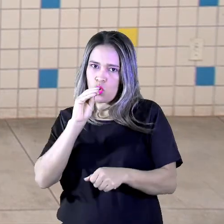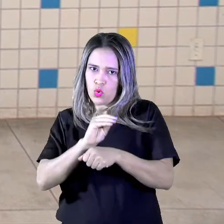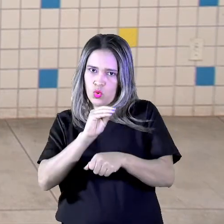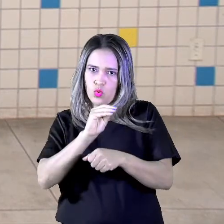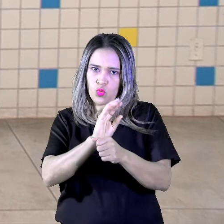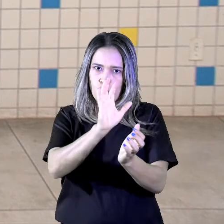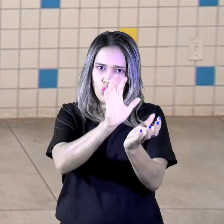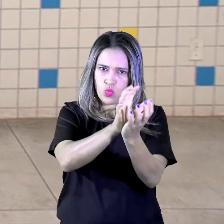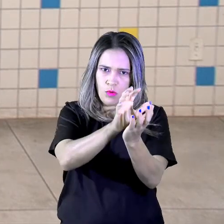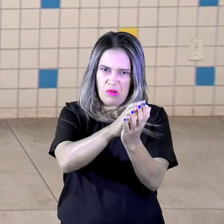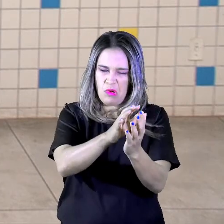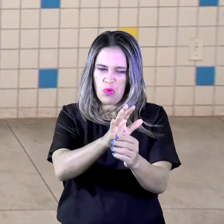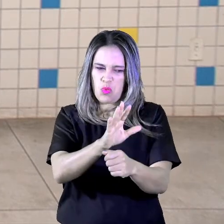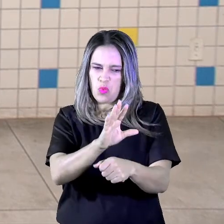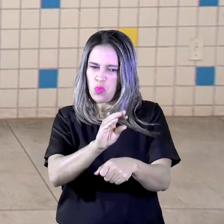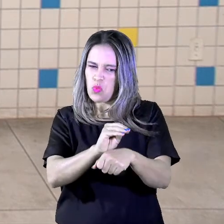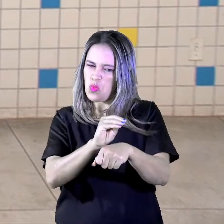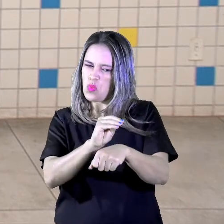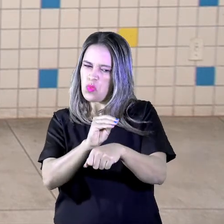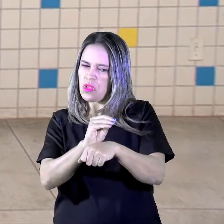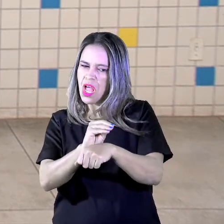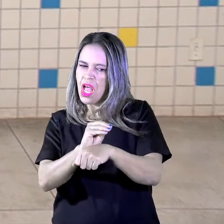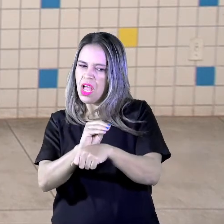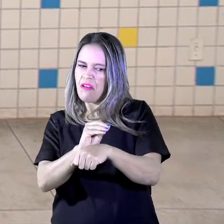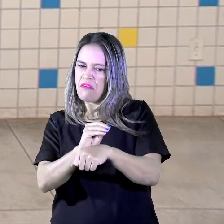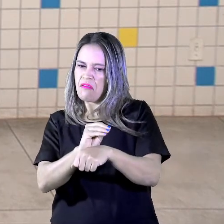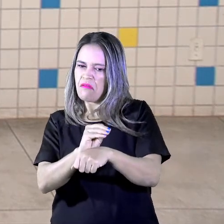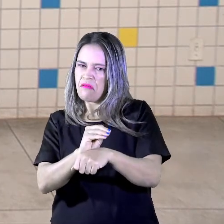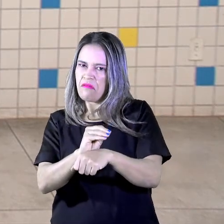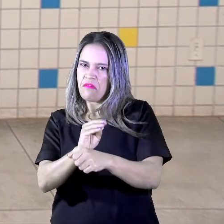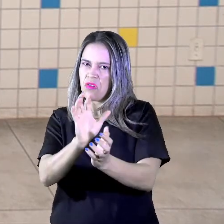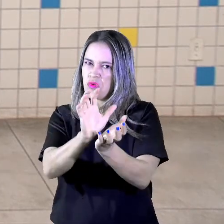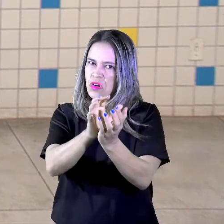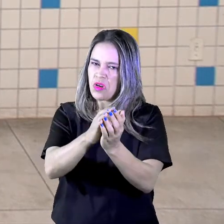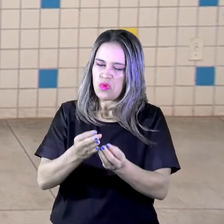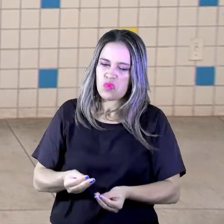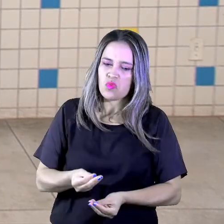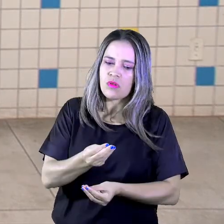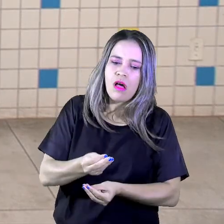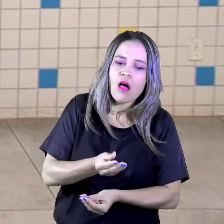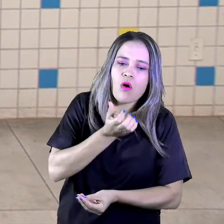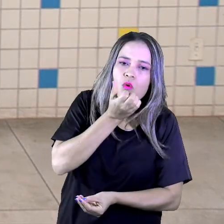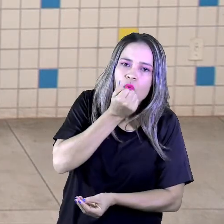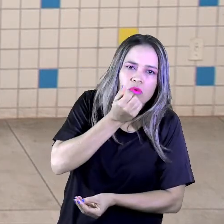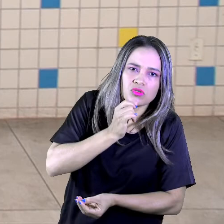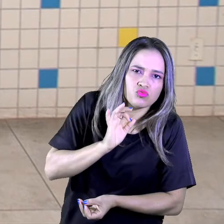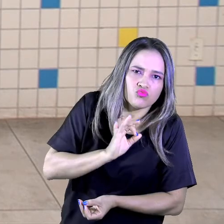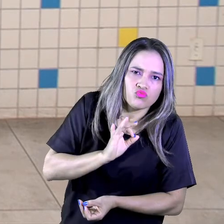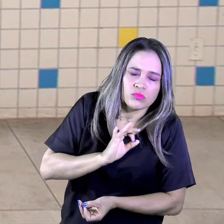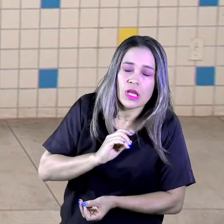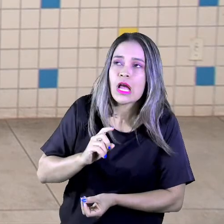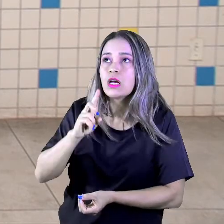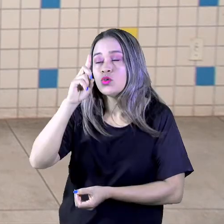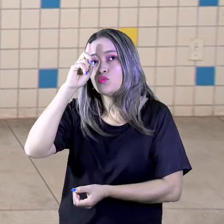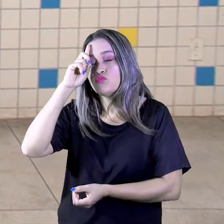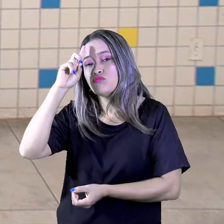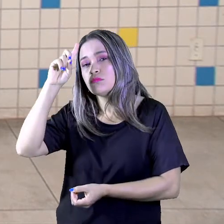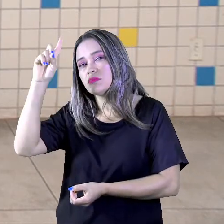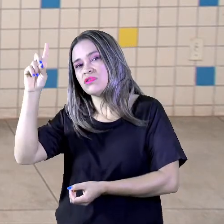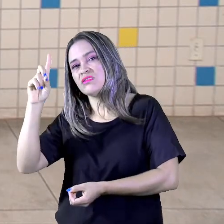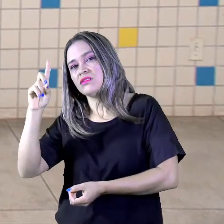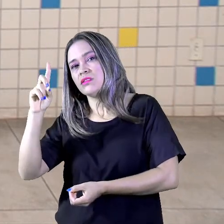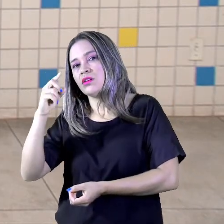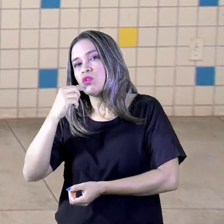não cuidava muito bem do jacaré. Não acabava levando comidinha para ele. E num dia de